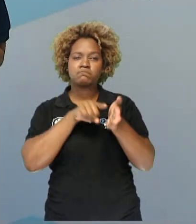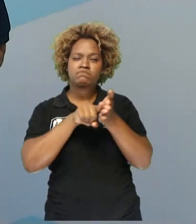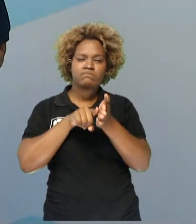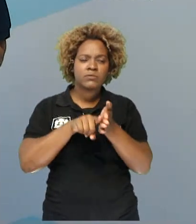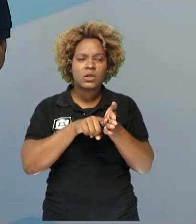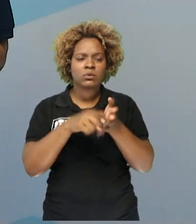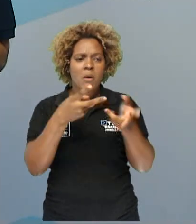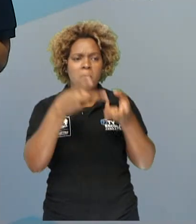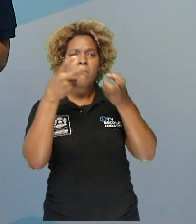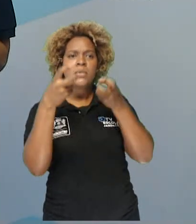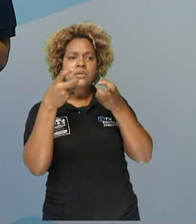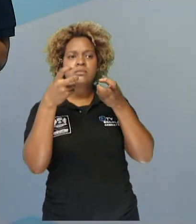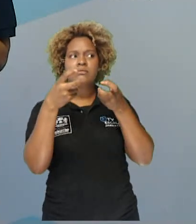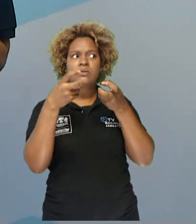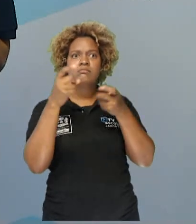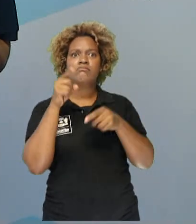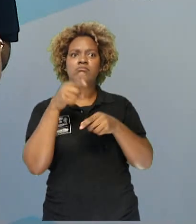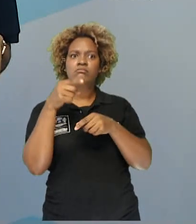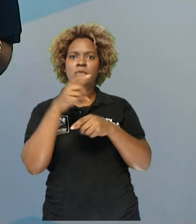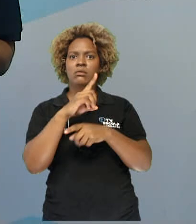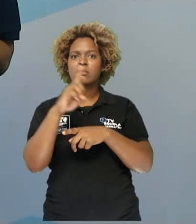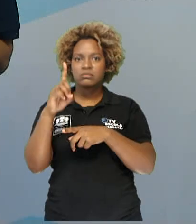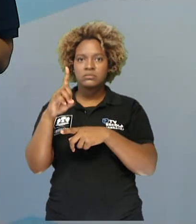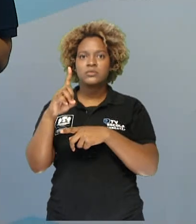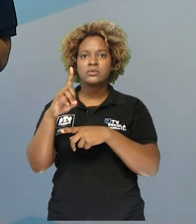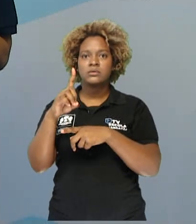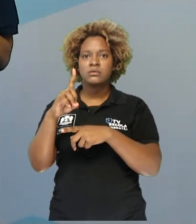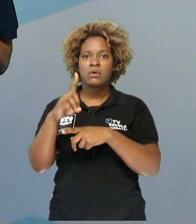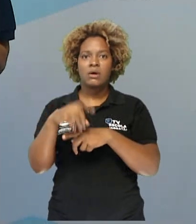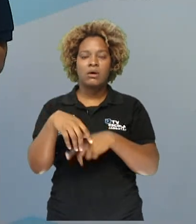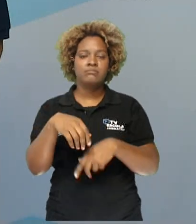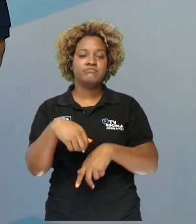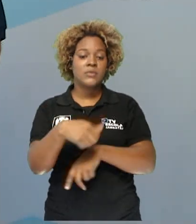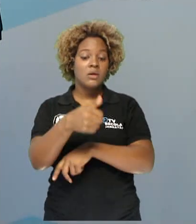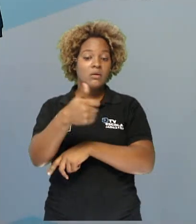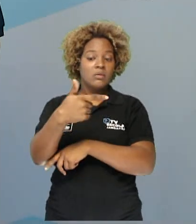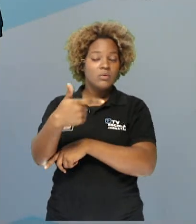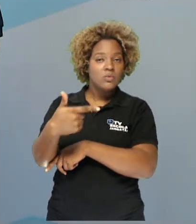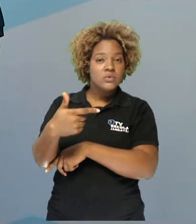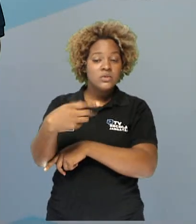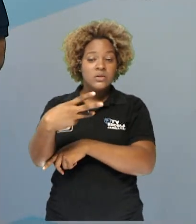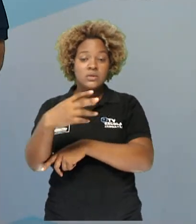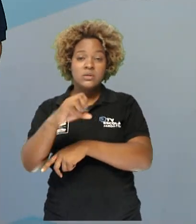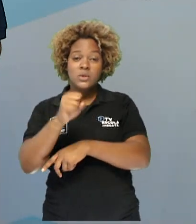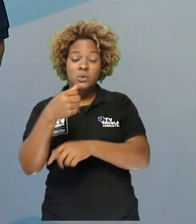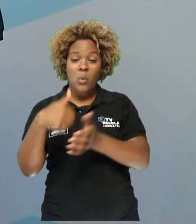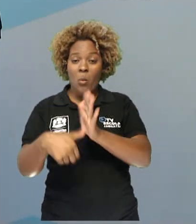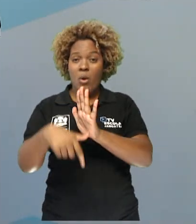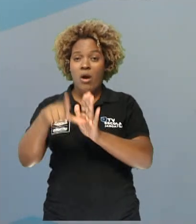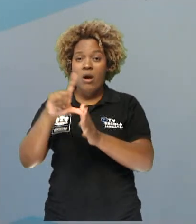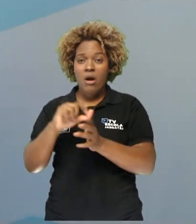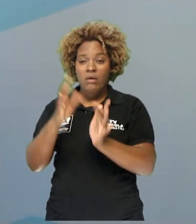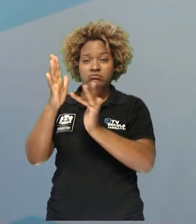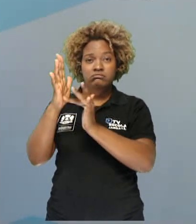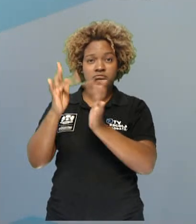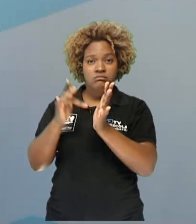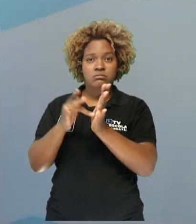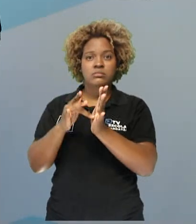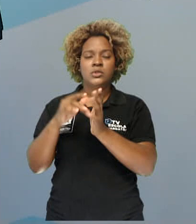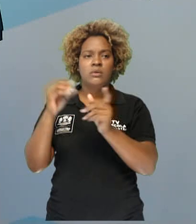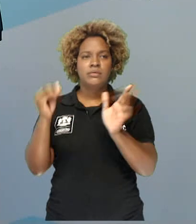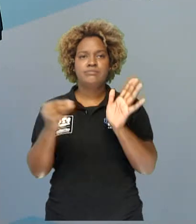238 a.C., em Alexandria, no Egito. Então, ele nesse estudo instituiu o ano